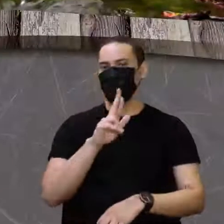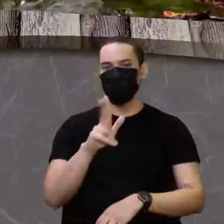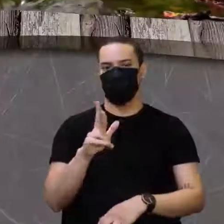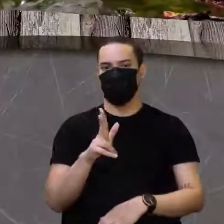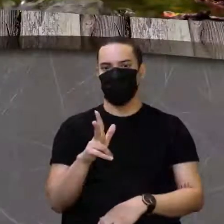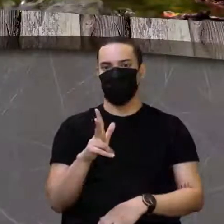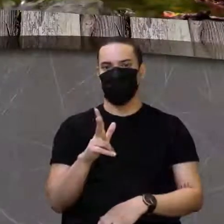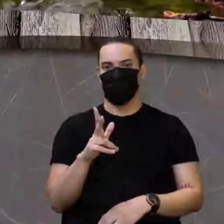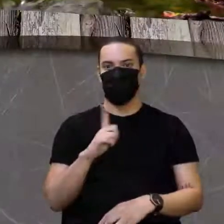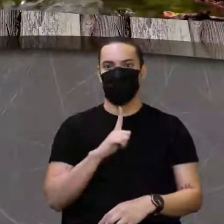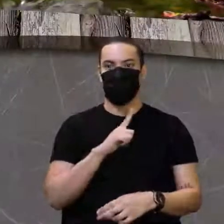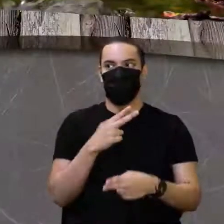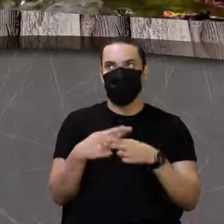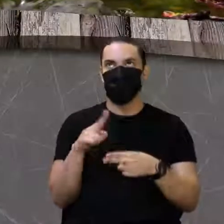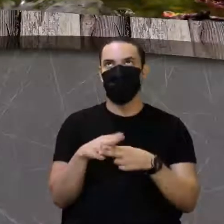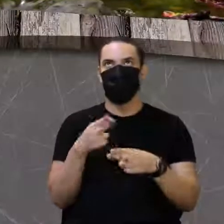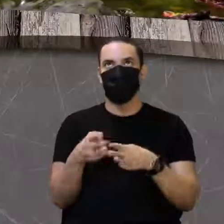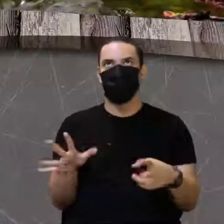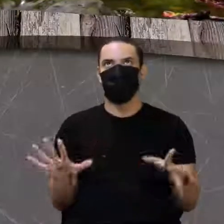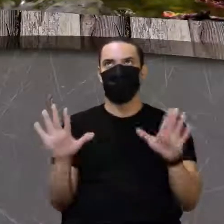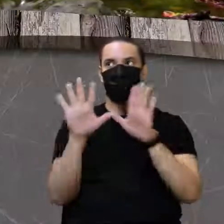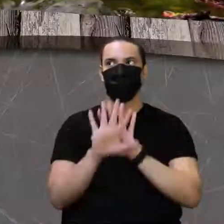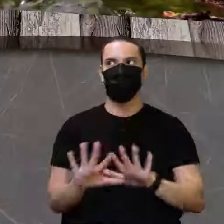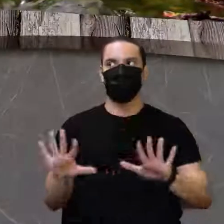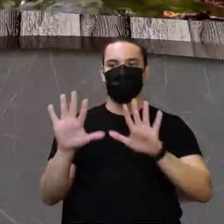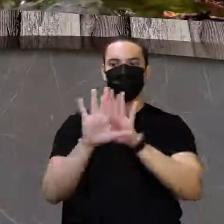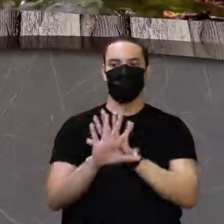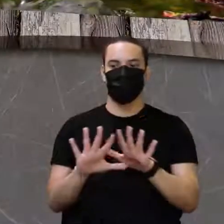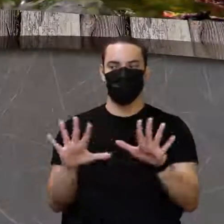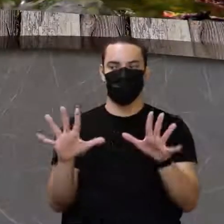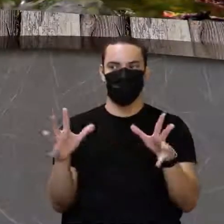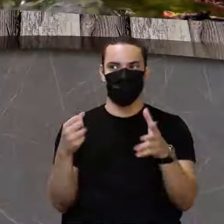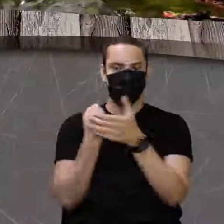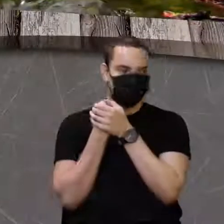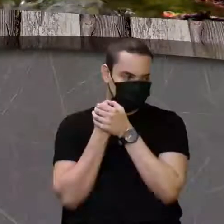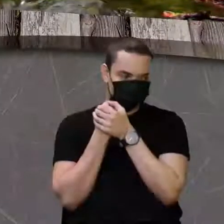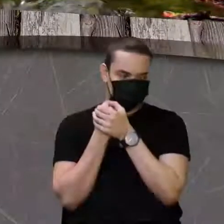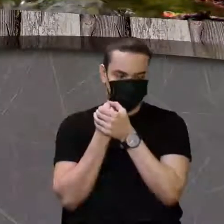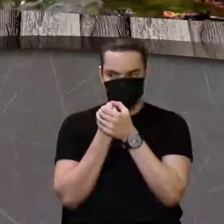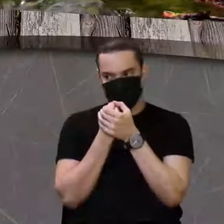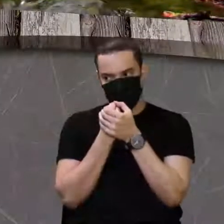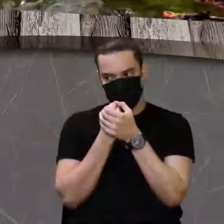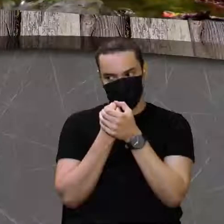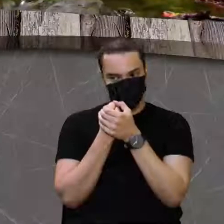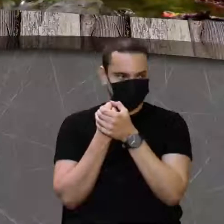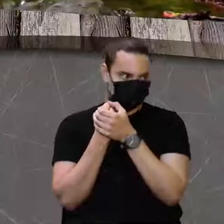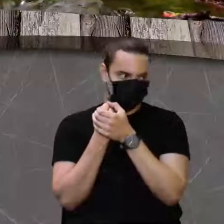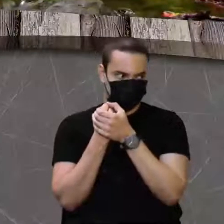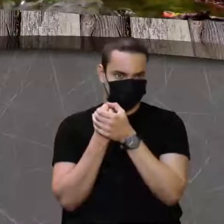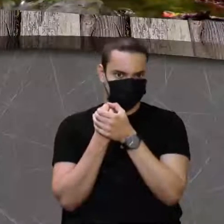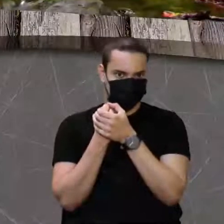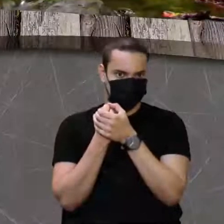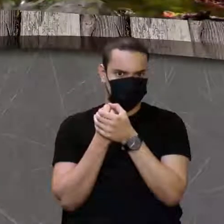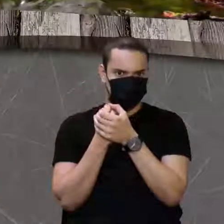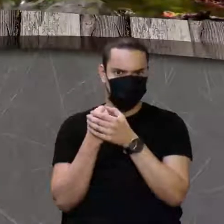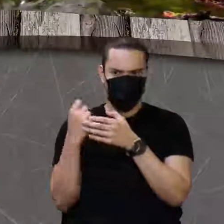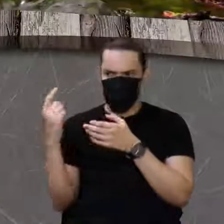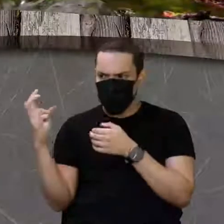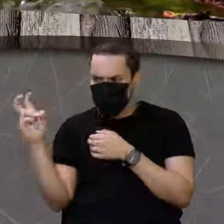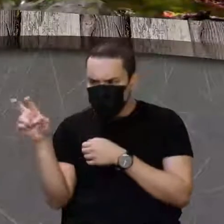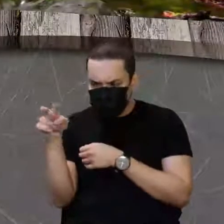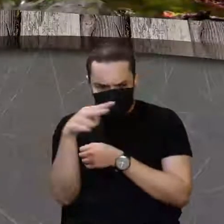Ele fica camuflado, escondidinho, ó. Aí o seu predador